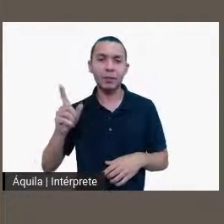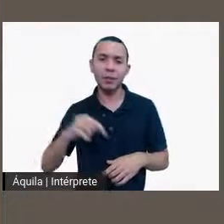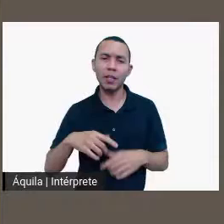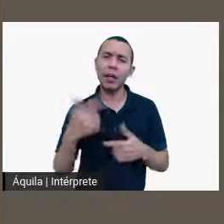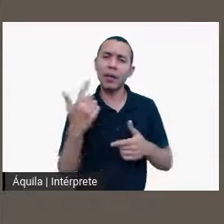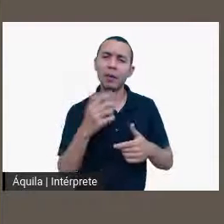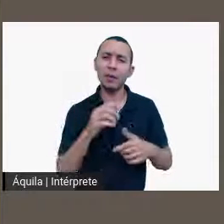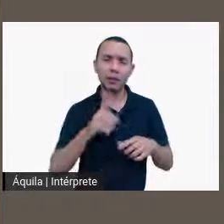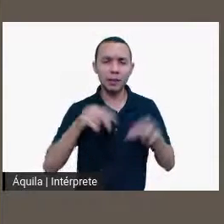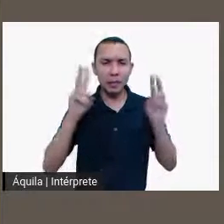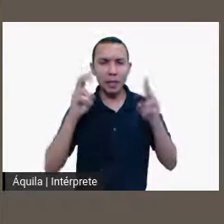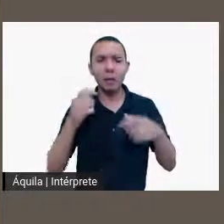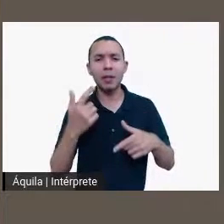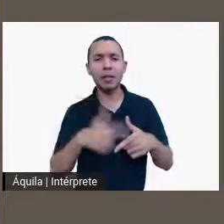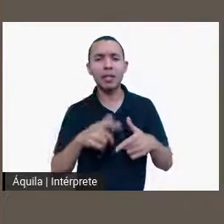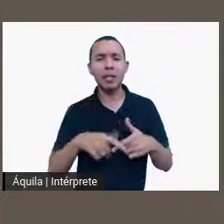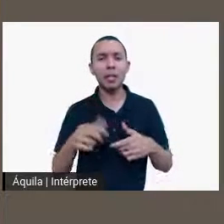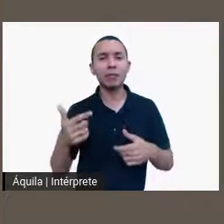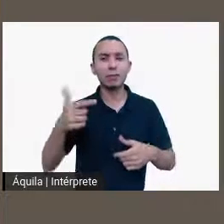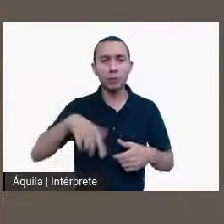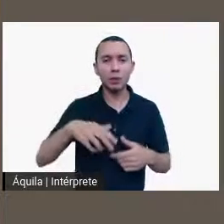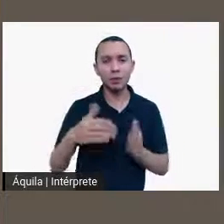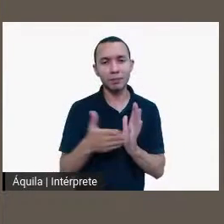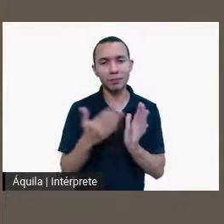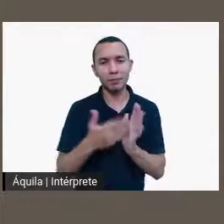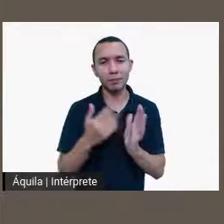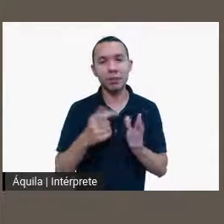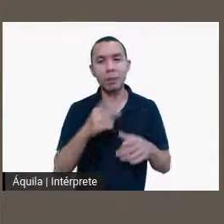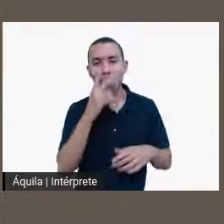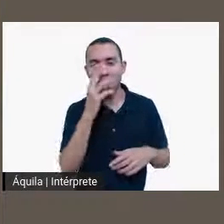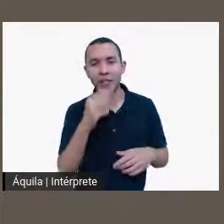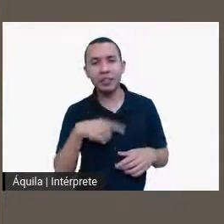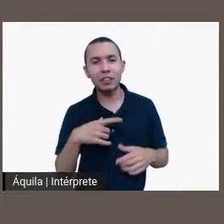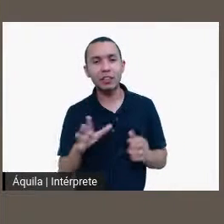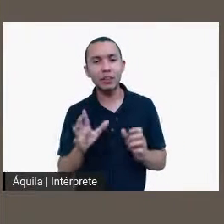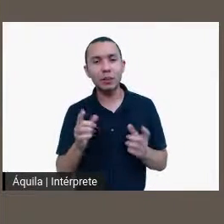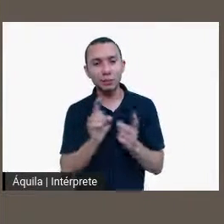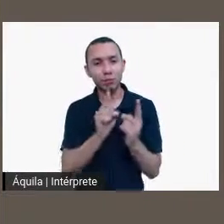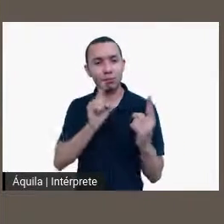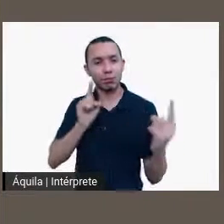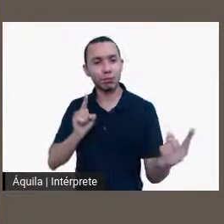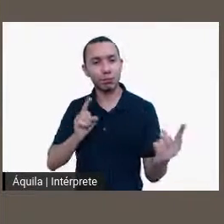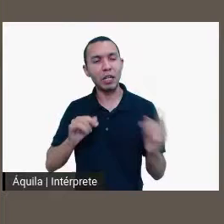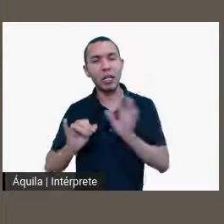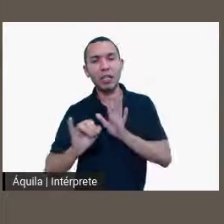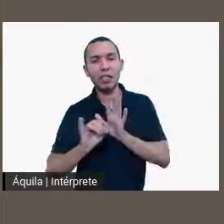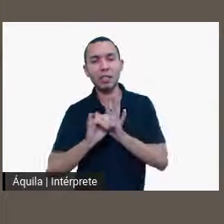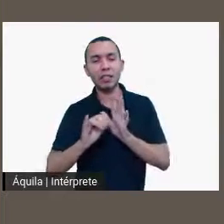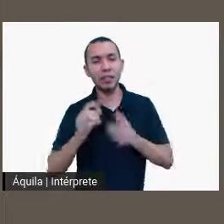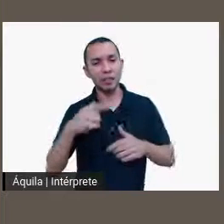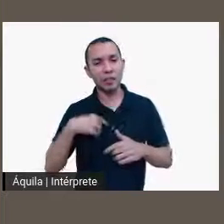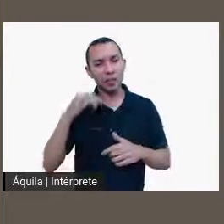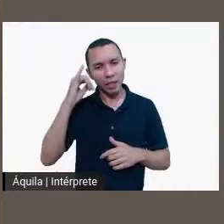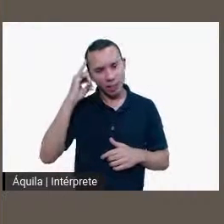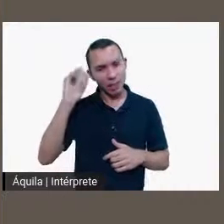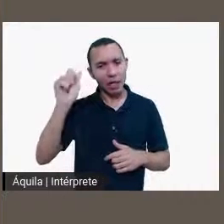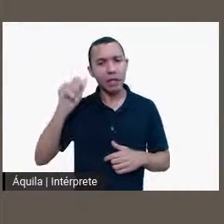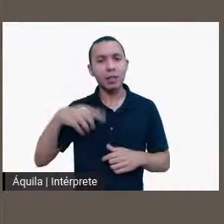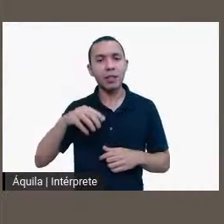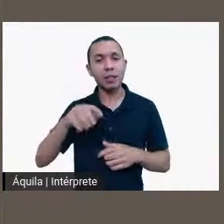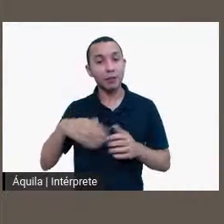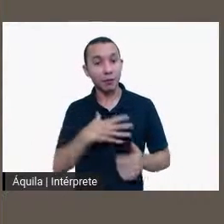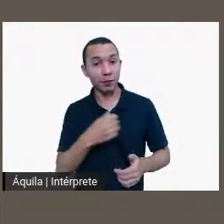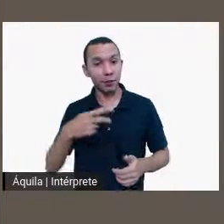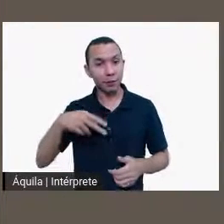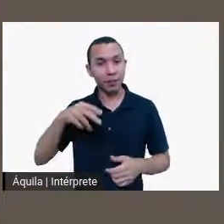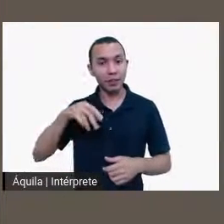problematização da recorrência bibliográfica de um suposto isolamento intelectual de Mário Peixoto e de seu filme Limite, lançado